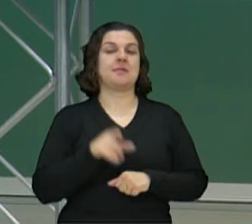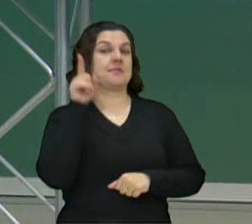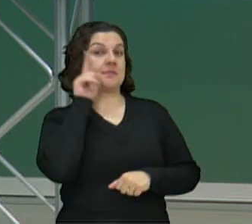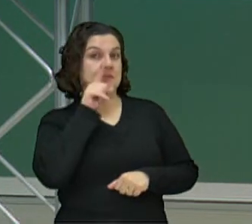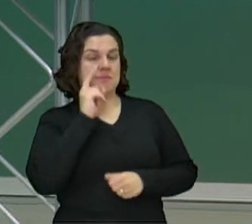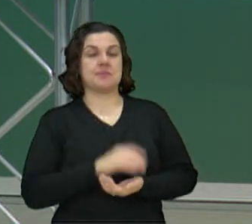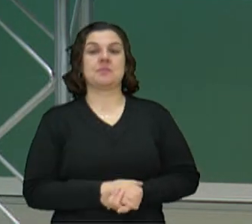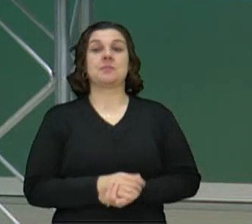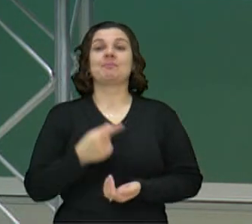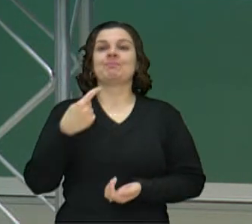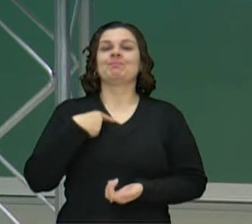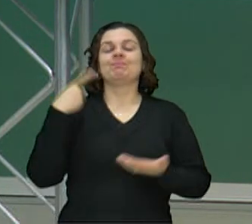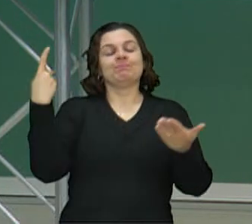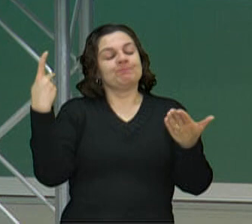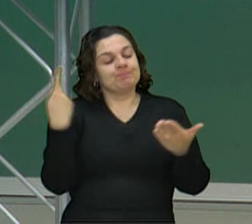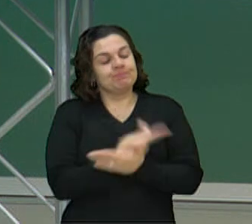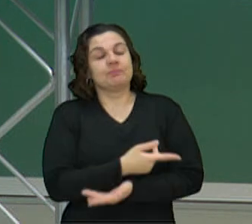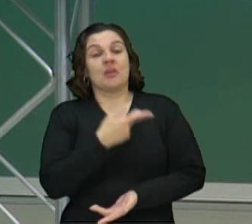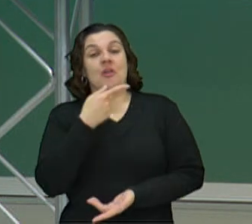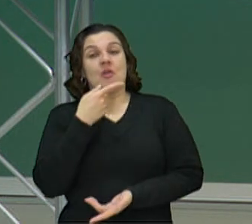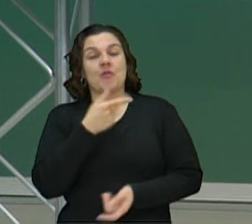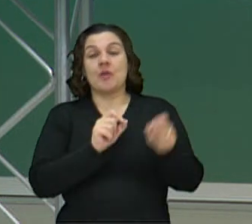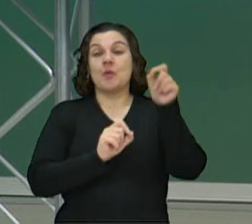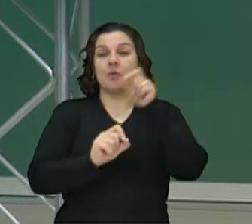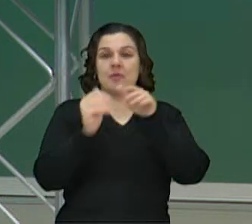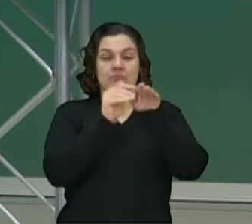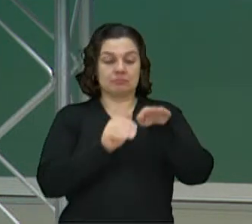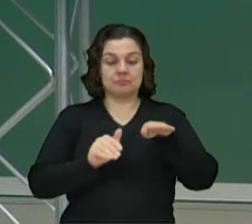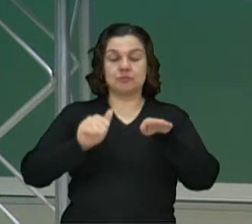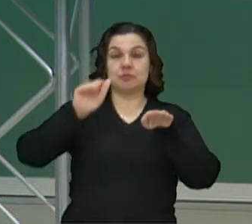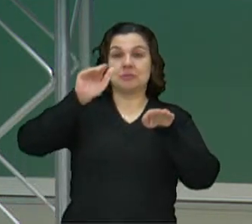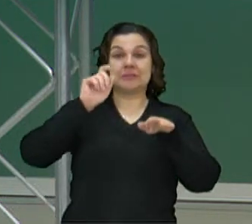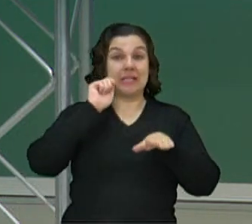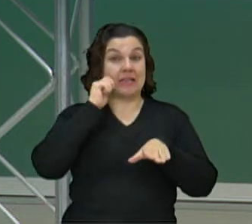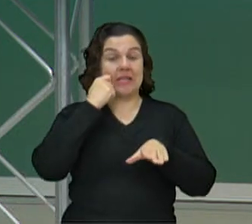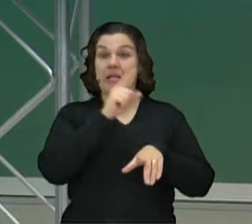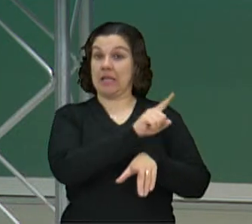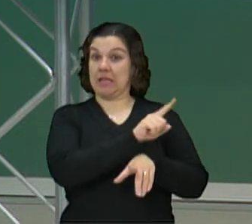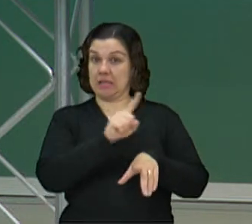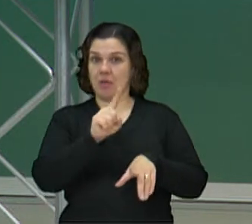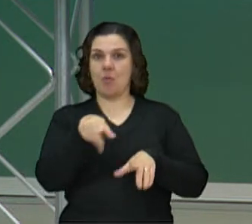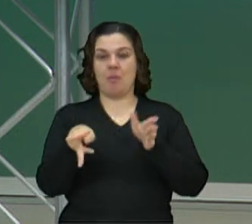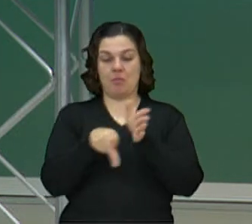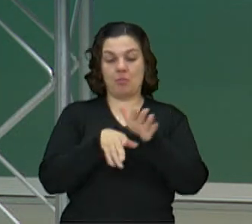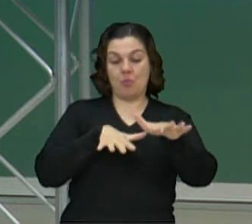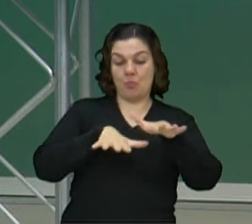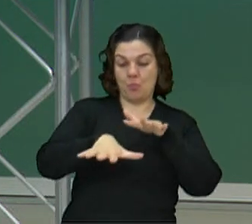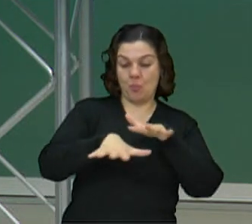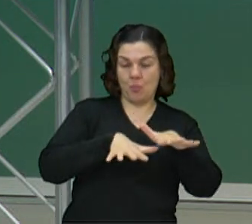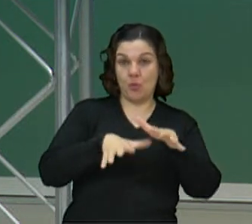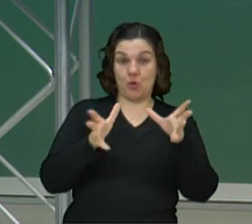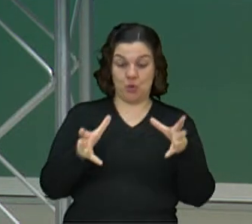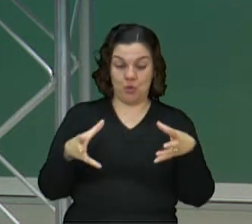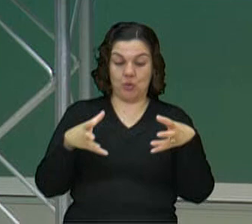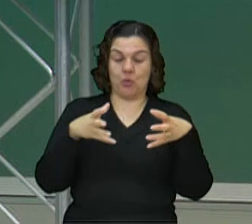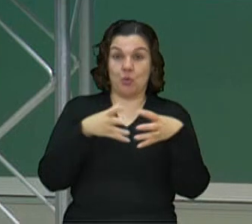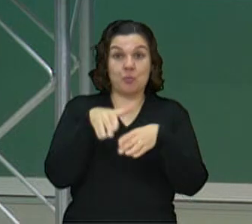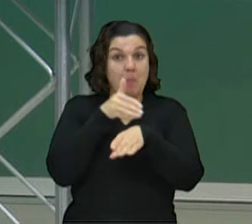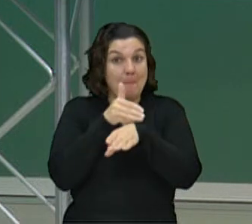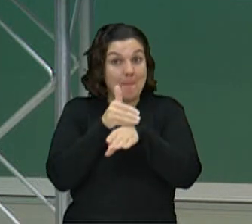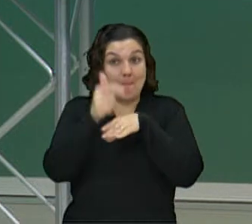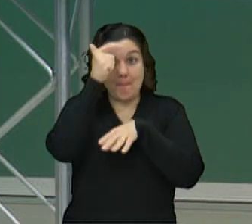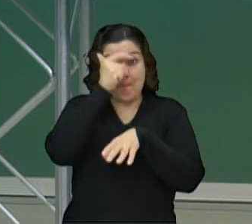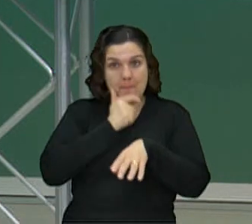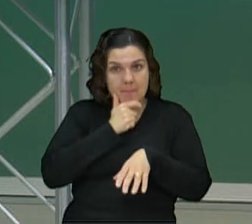Estados Unidos. Eu acabei falando antes do exercício supremacia negra uma vez? Não. É um movimento onde grupos